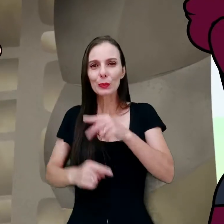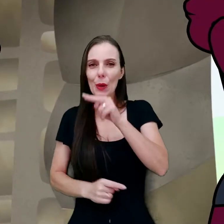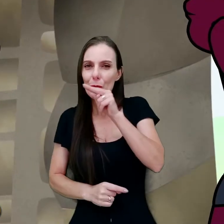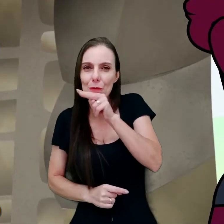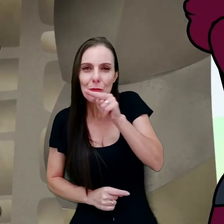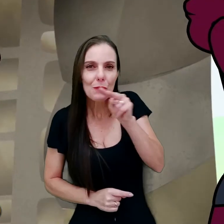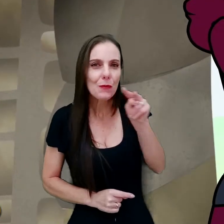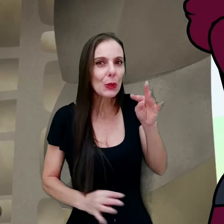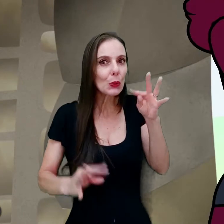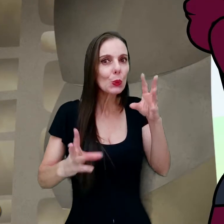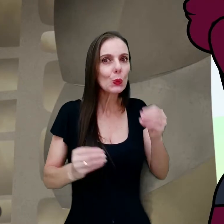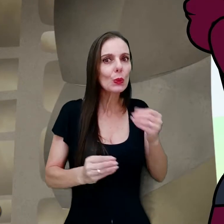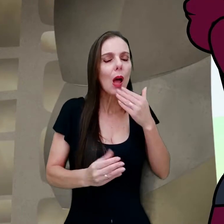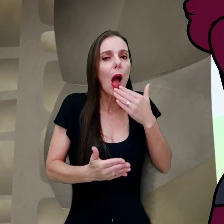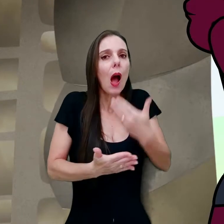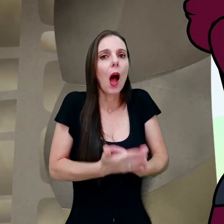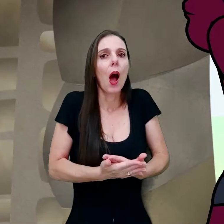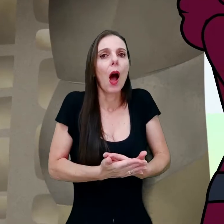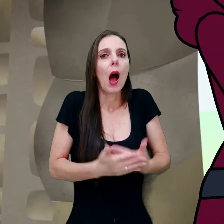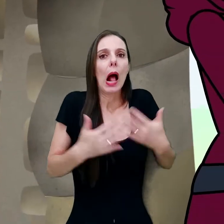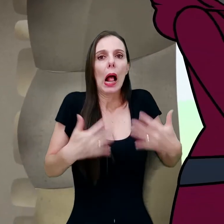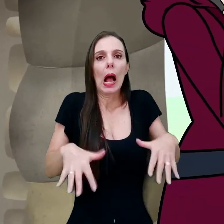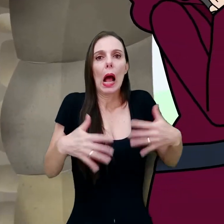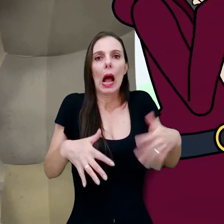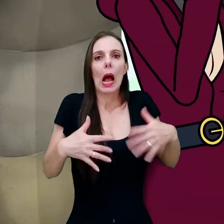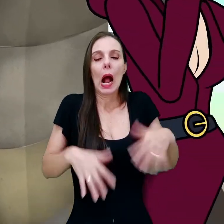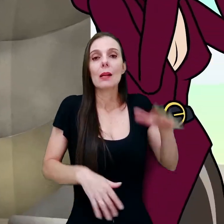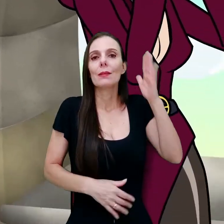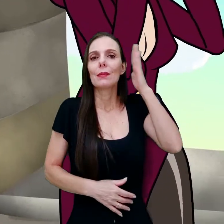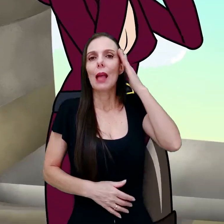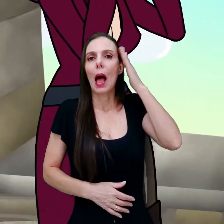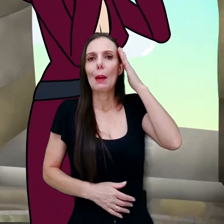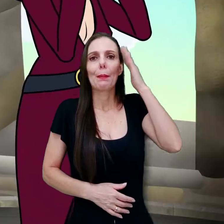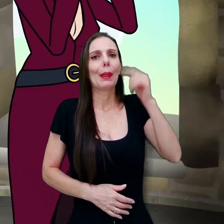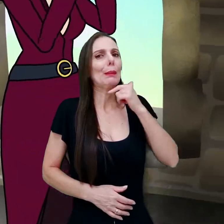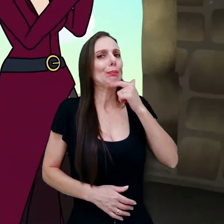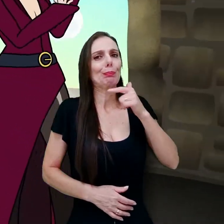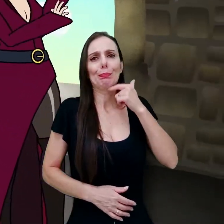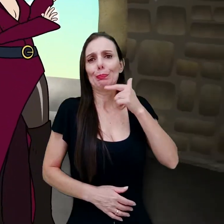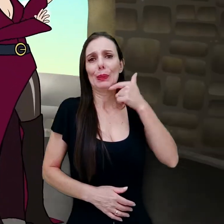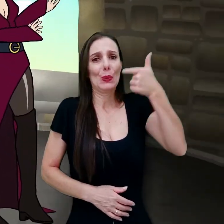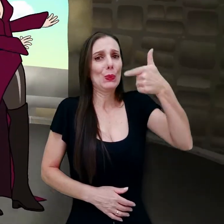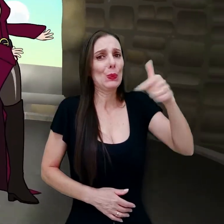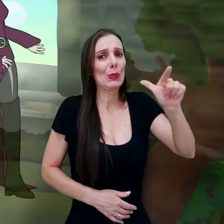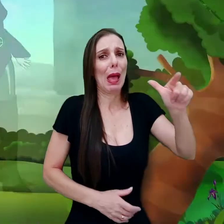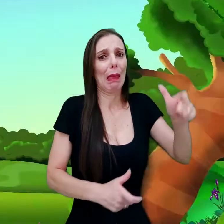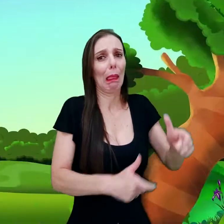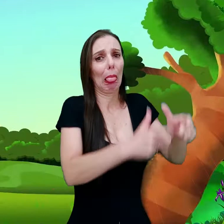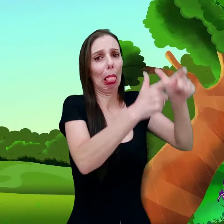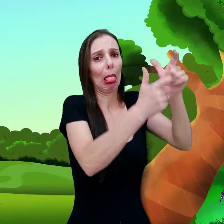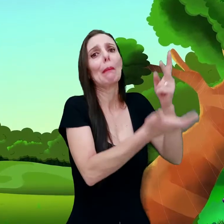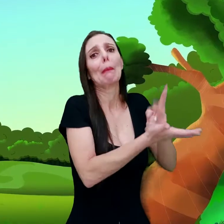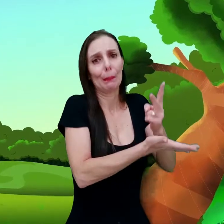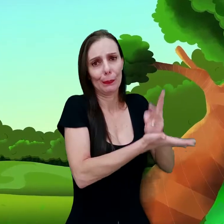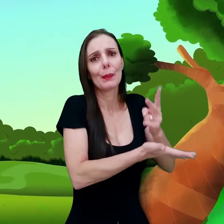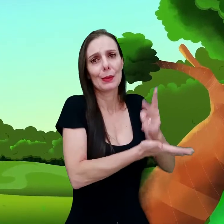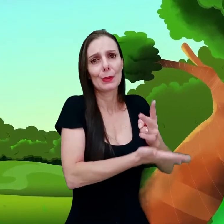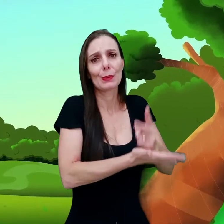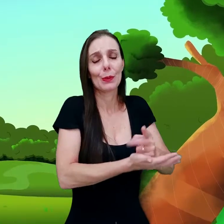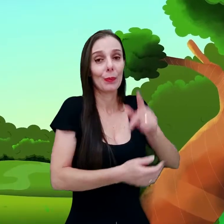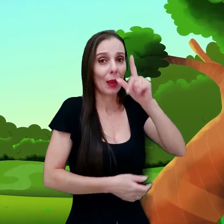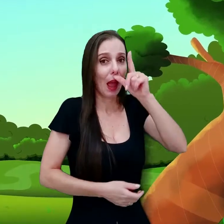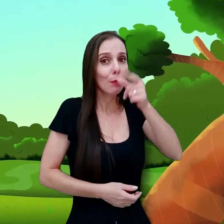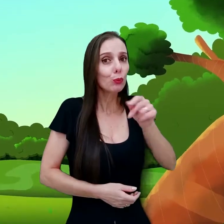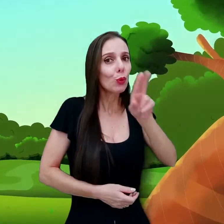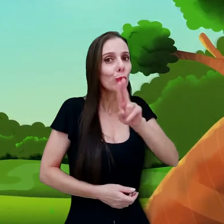Observando tudo o que estava acontecendo com admiração, Rapunzel sabia que nunca mais poderia sair da torre. A